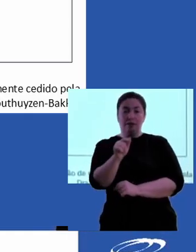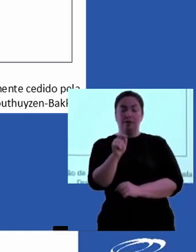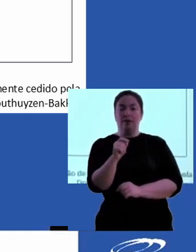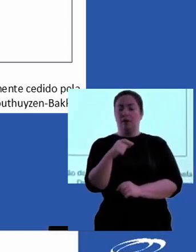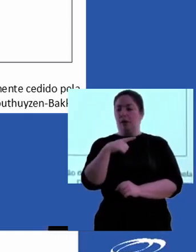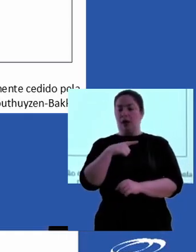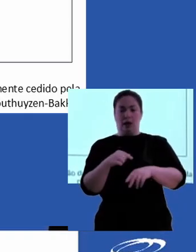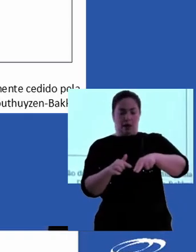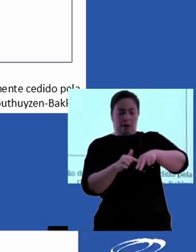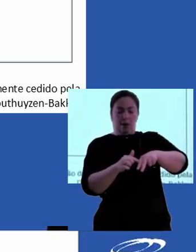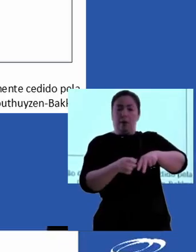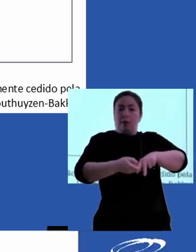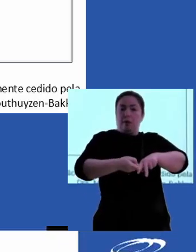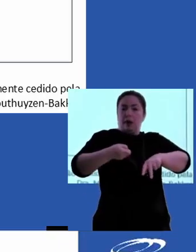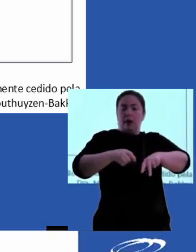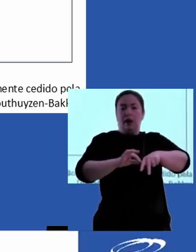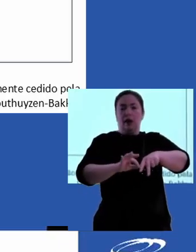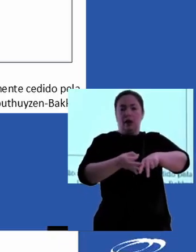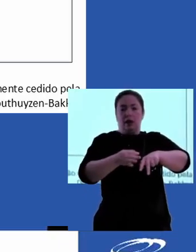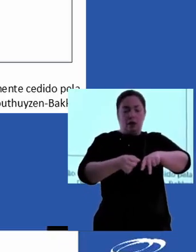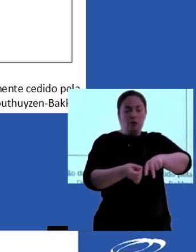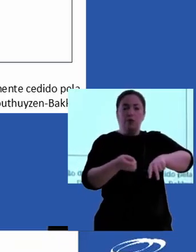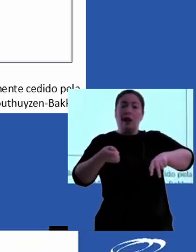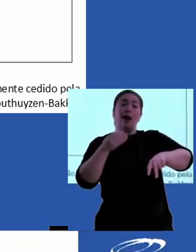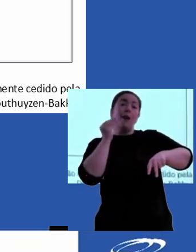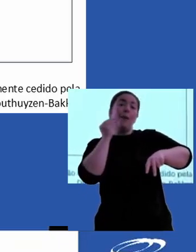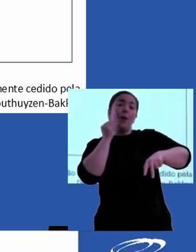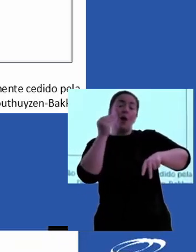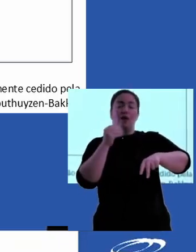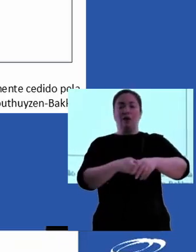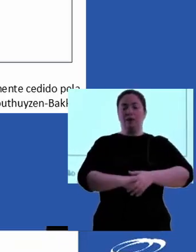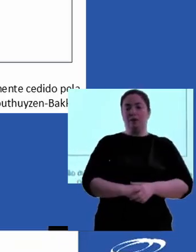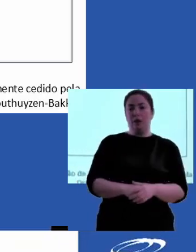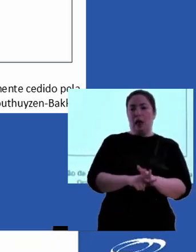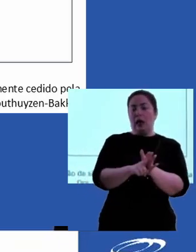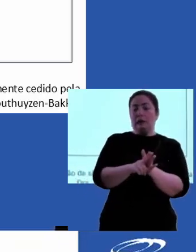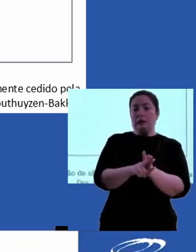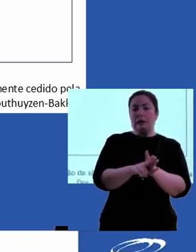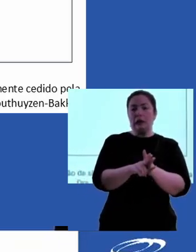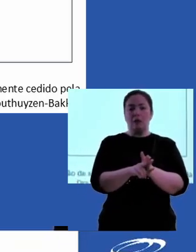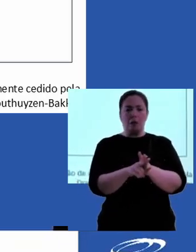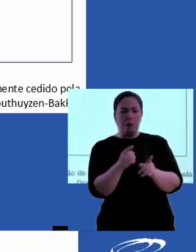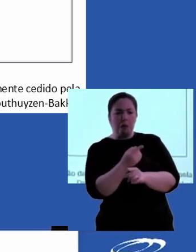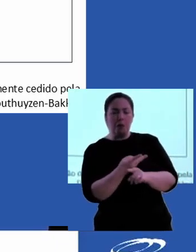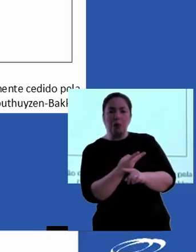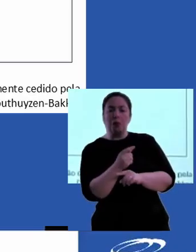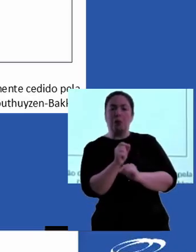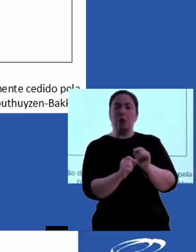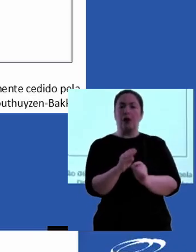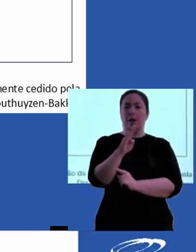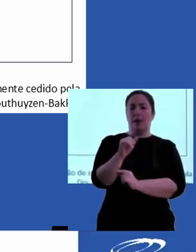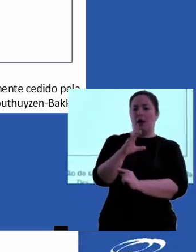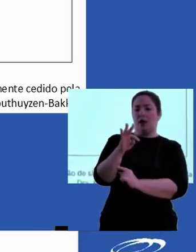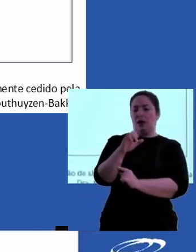era antigamente, né? Mas a novidade: um teste molecular positivo para qualquer micro-organismo em líquido sinovial, tecido